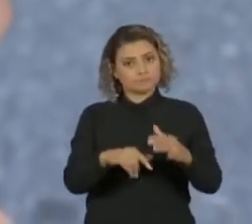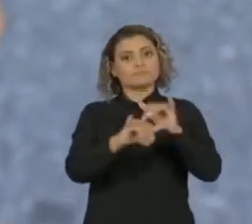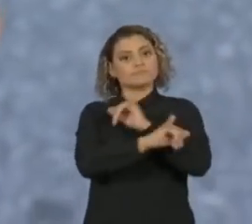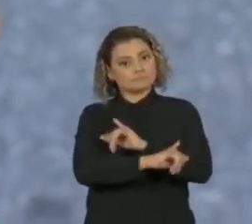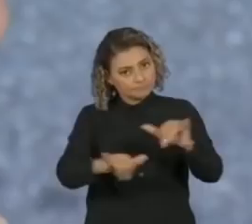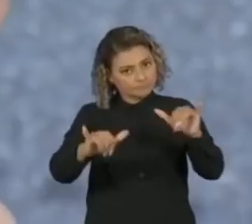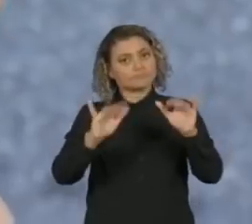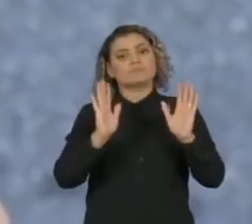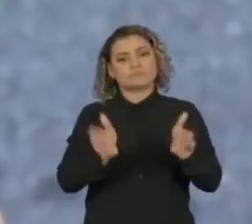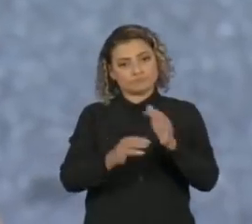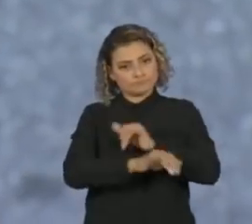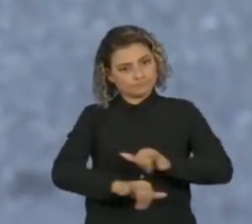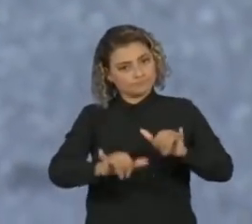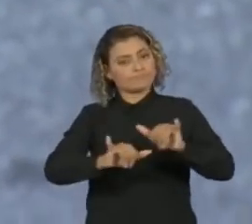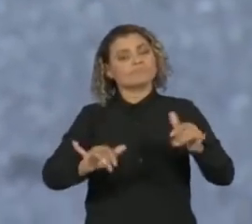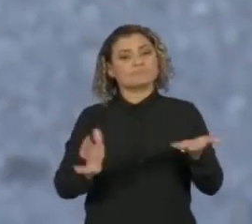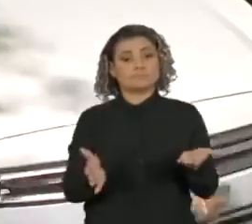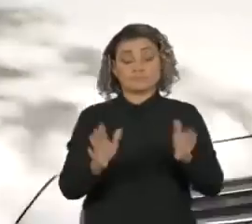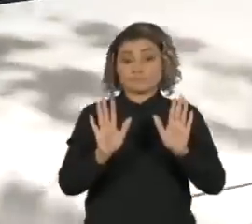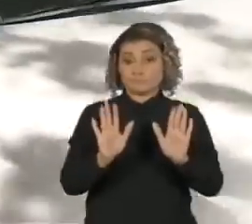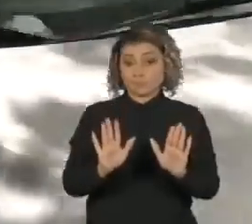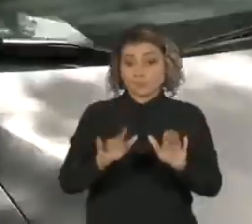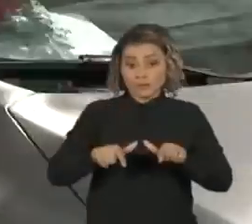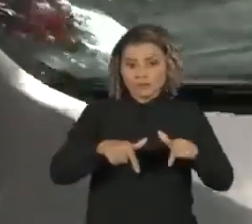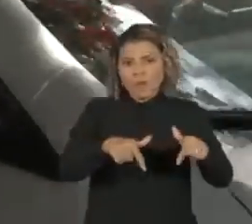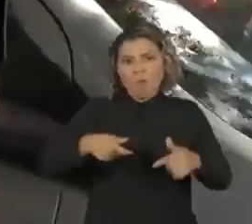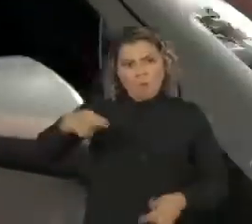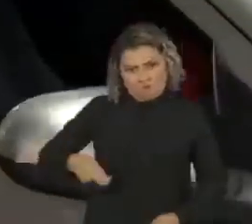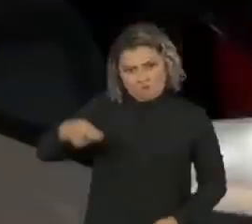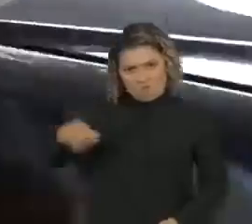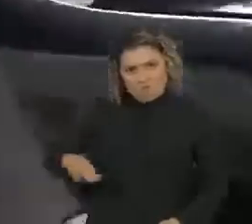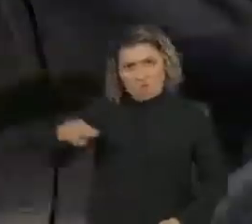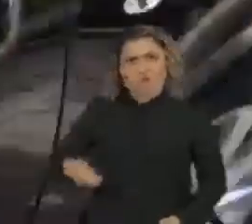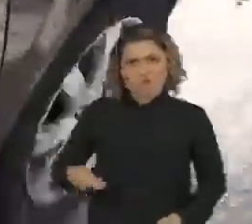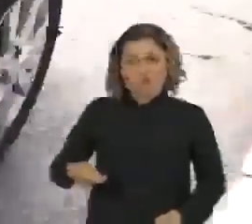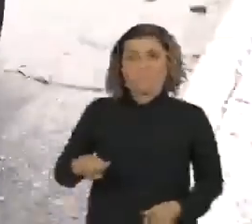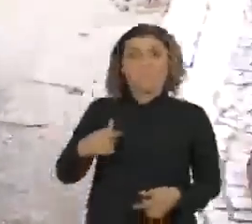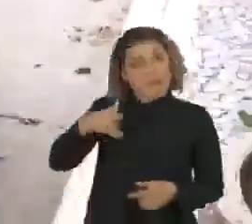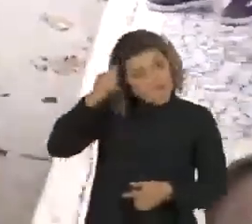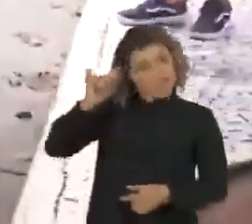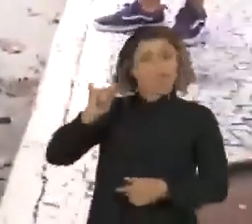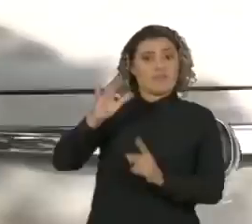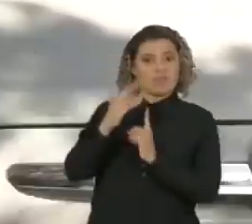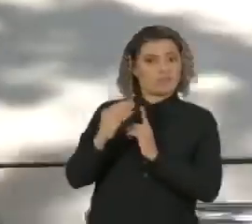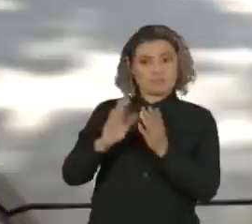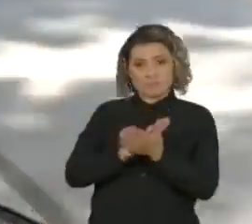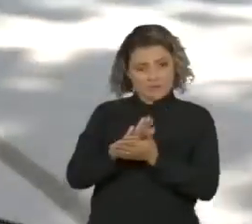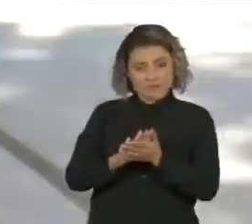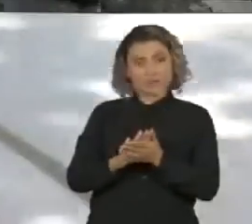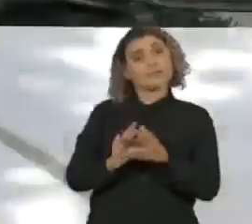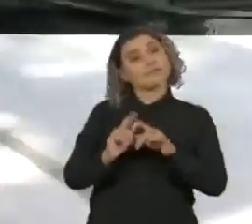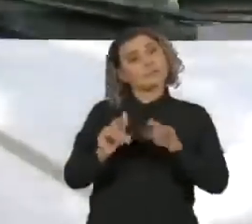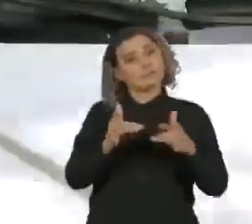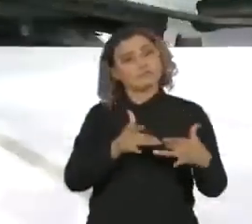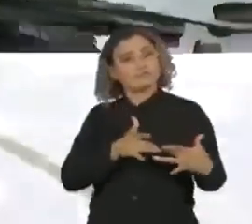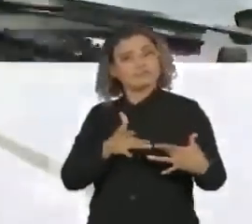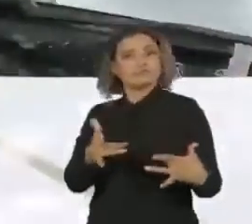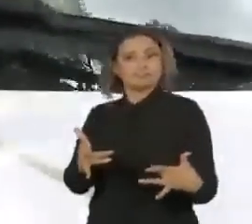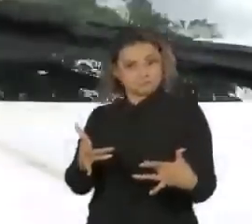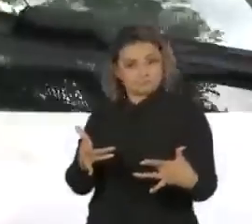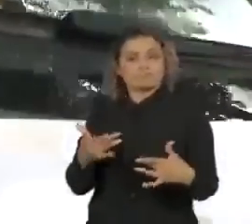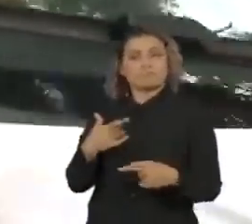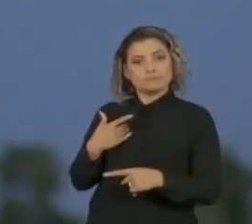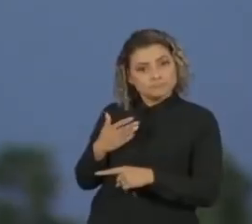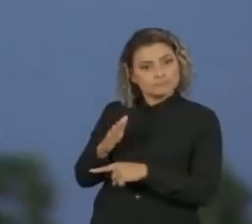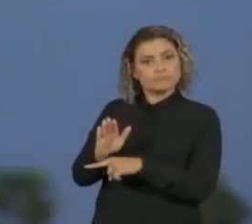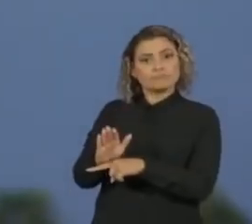e compartilhadas. Enquanto ações mais rigorosas contra aproveitadores não aparecem, a sororidade, a